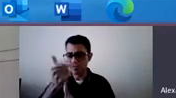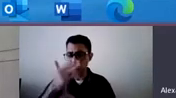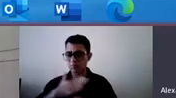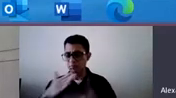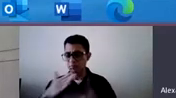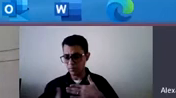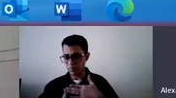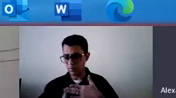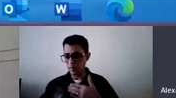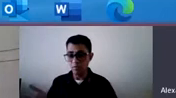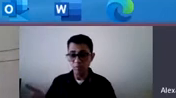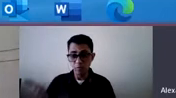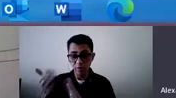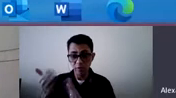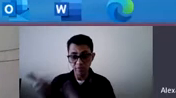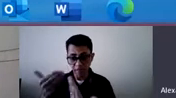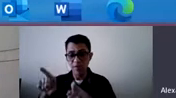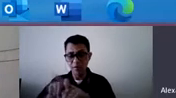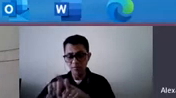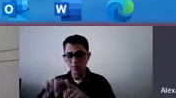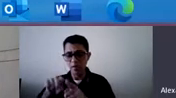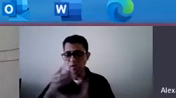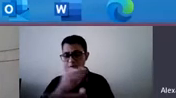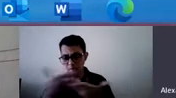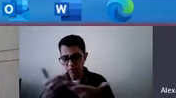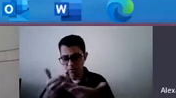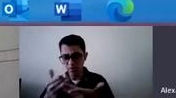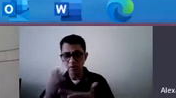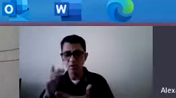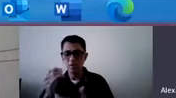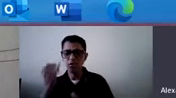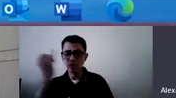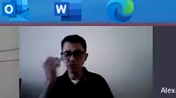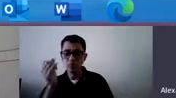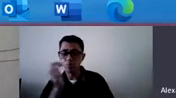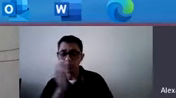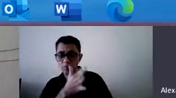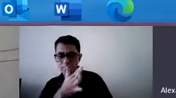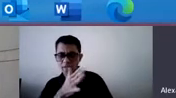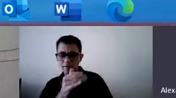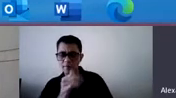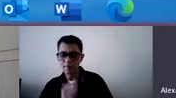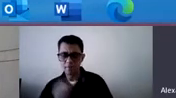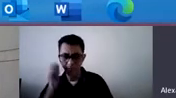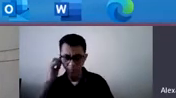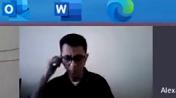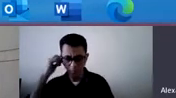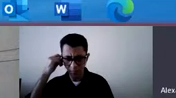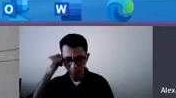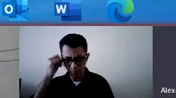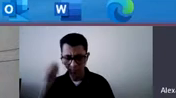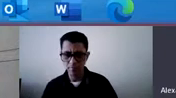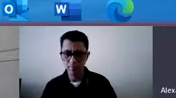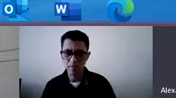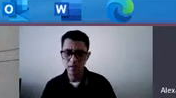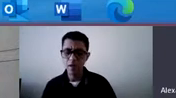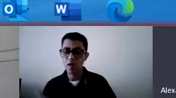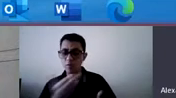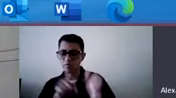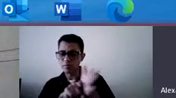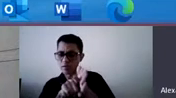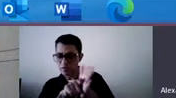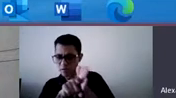ao aluno, a nós mesmos também, o interesse da questão do novo, né, da abertura do novo. Conforme pesquisas